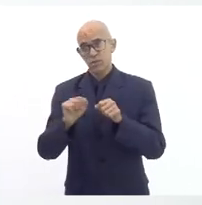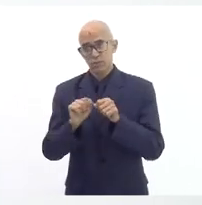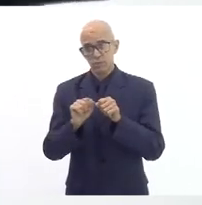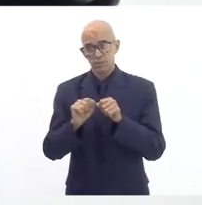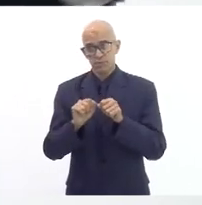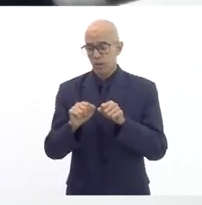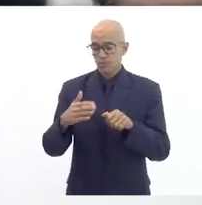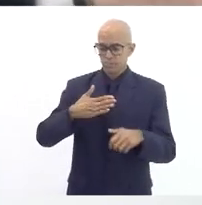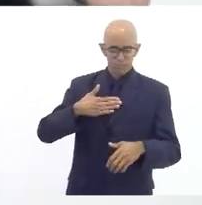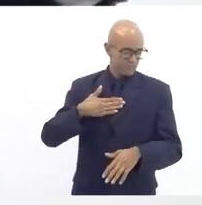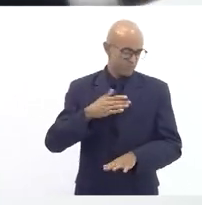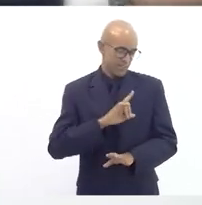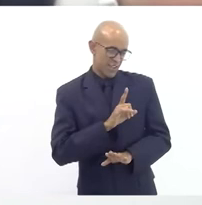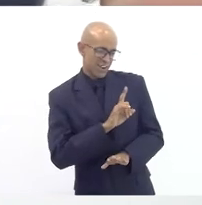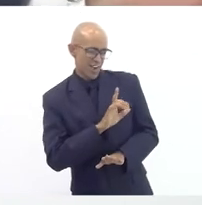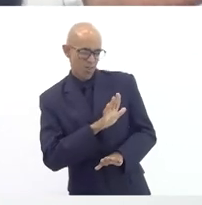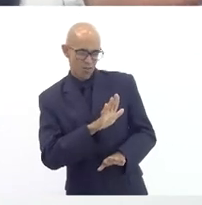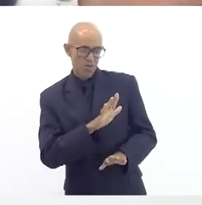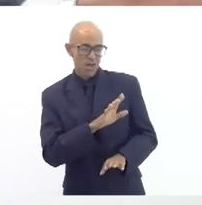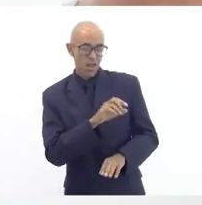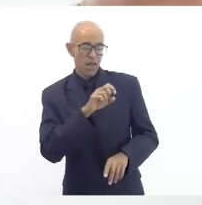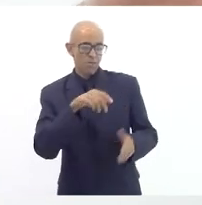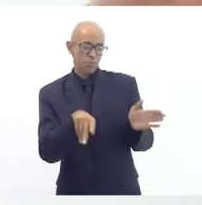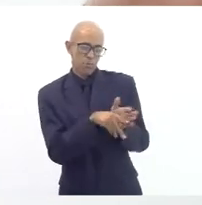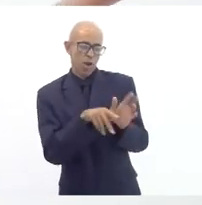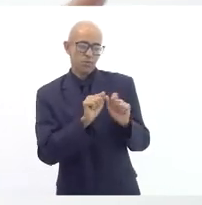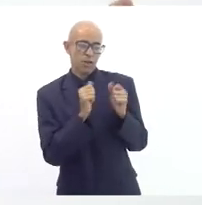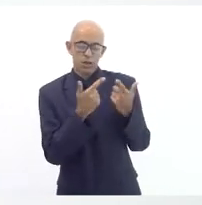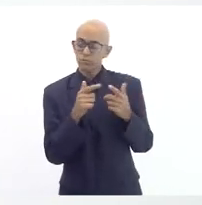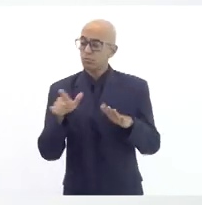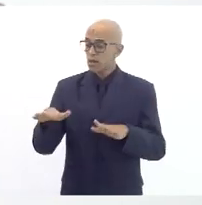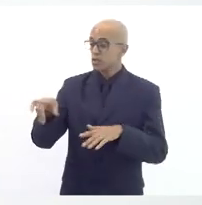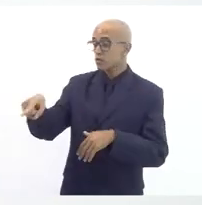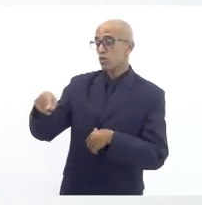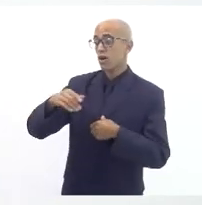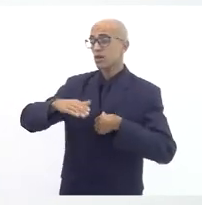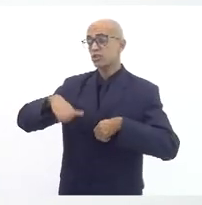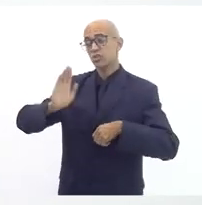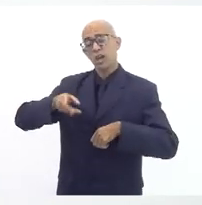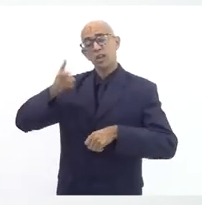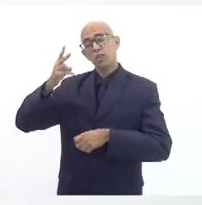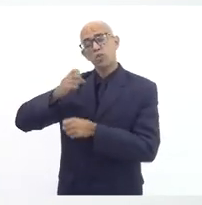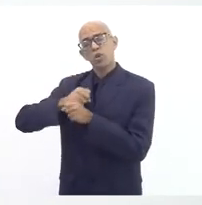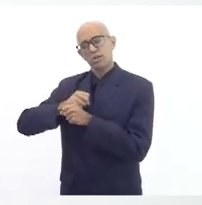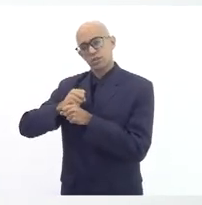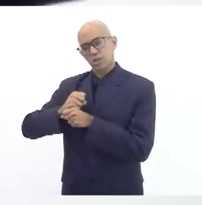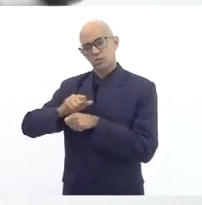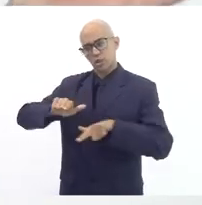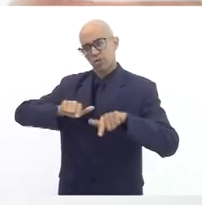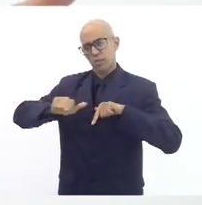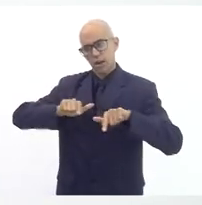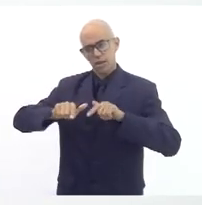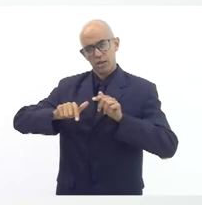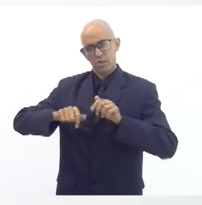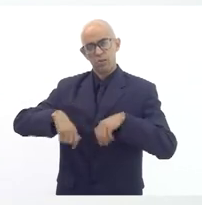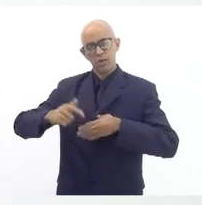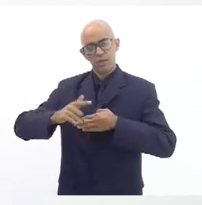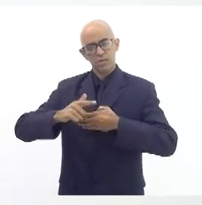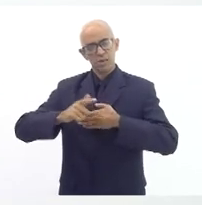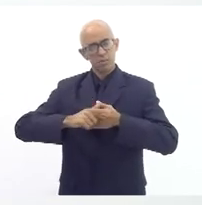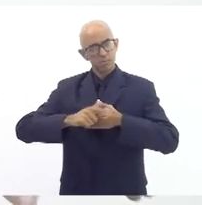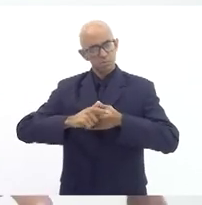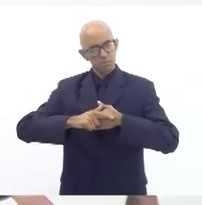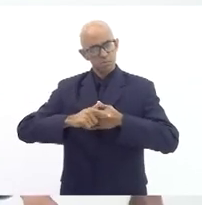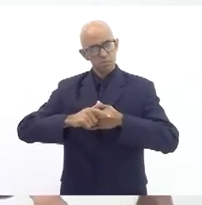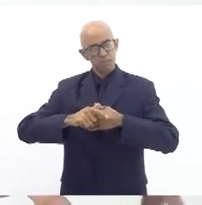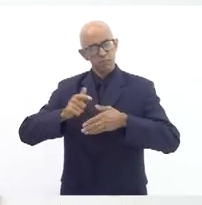nós conseguimos a assinatura. Mas que foi Vossa Excelência que há 2 anos trabalha para que saia do papel, e falo isso com propriedade porque sou o signatário da sua CPI.